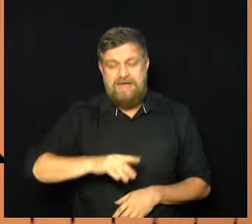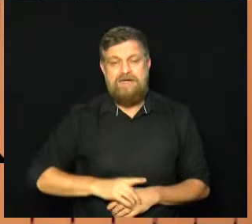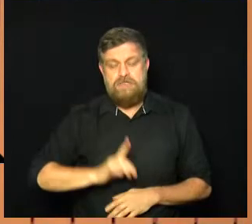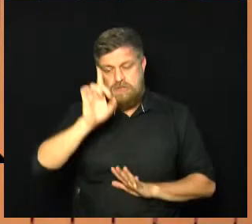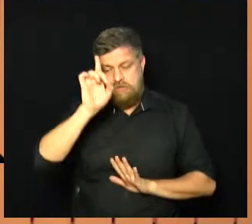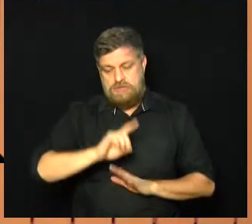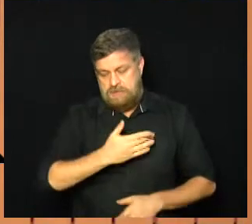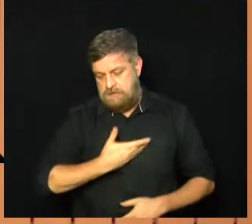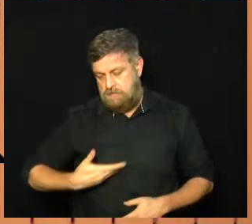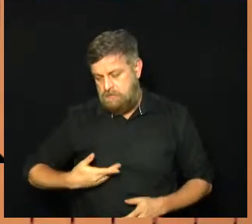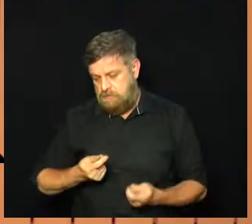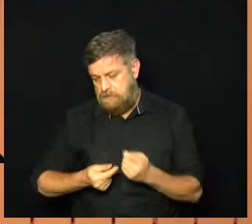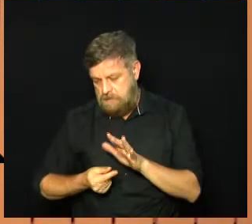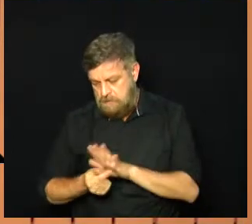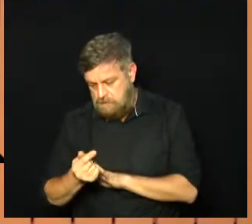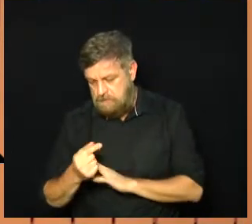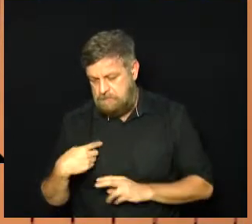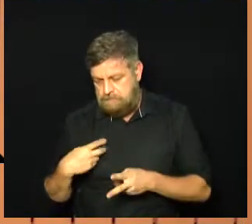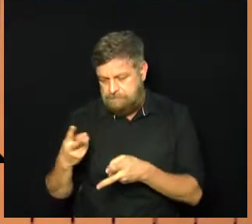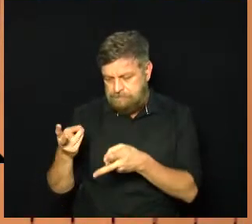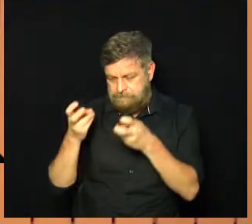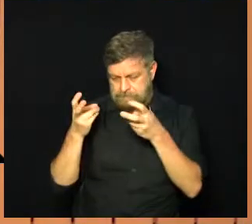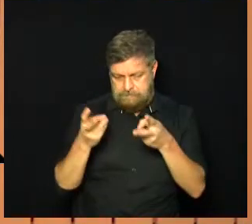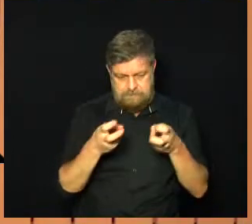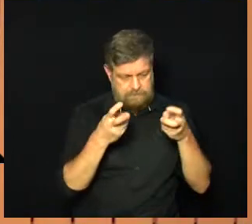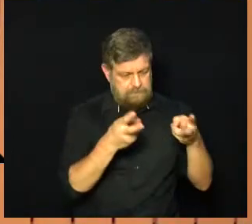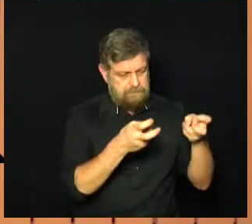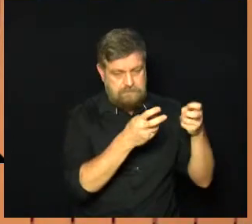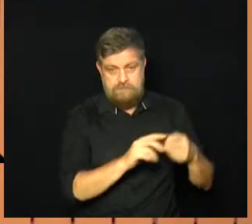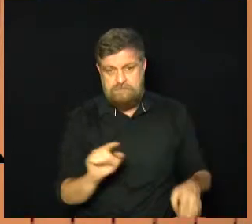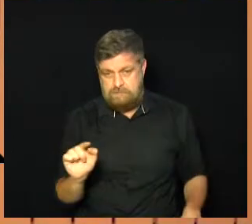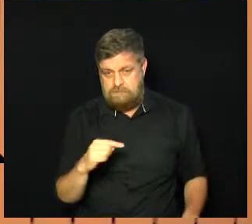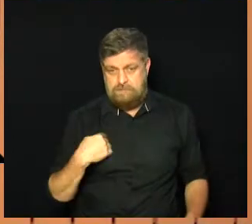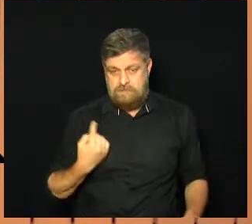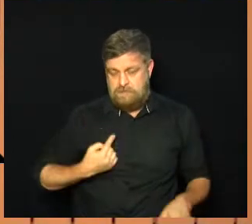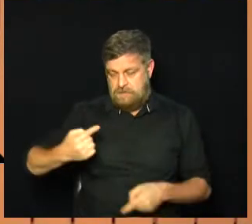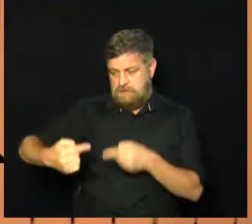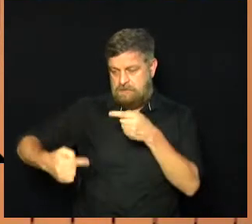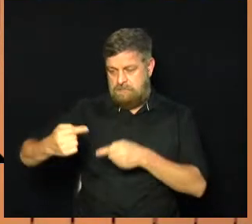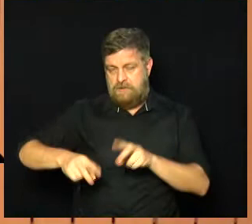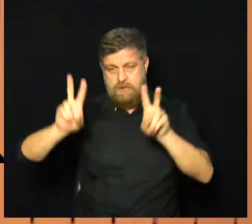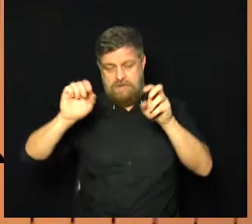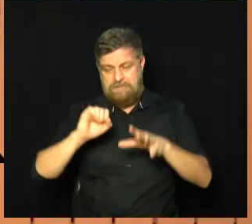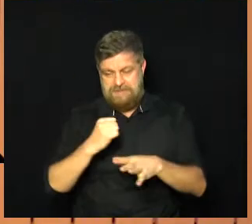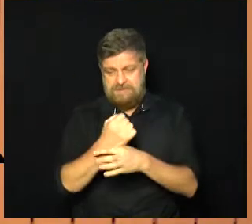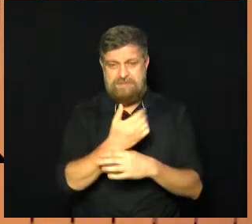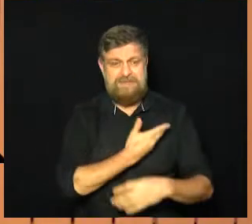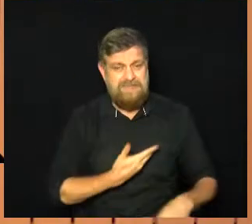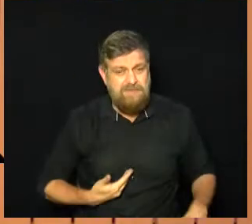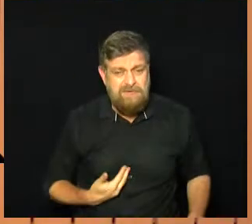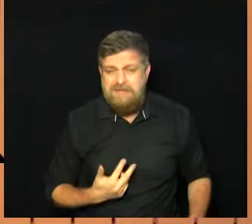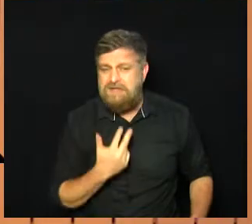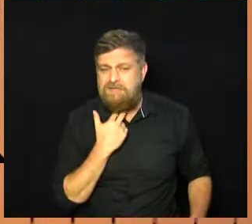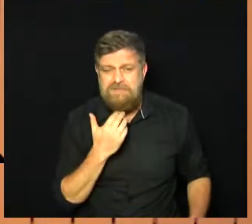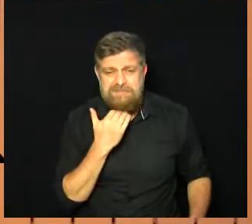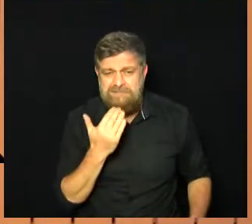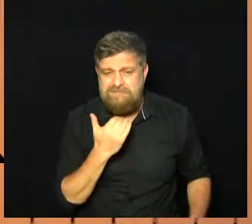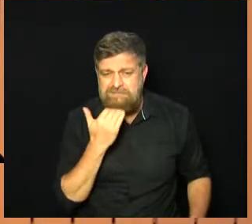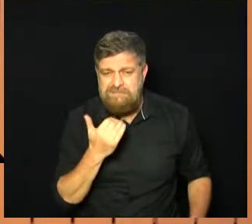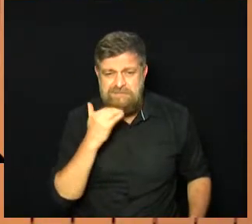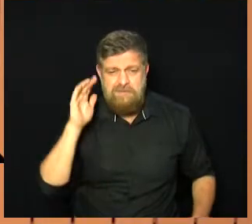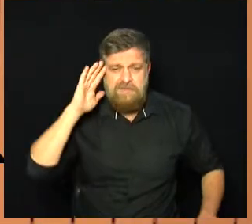e Econômico. E a gente percebeu, né, que quando a gente faz o debate da segurança pública, a gente não pode ficar no